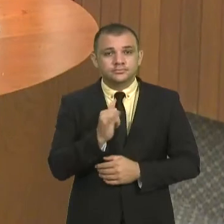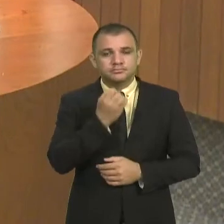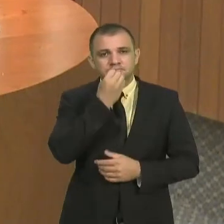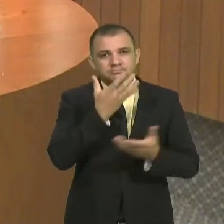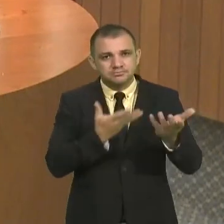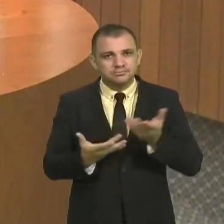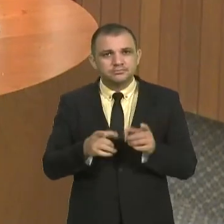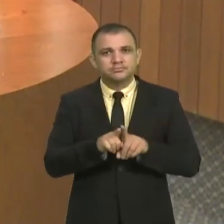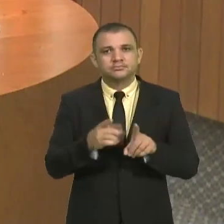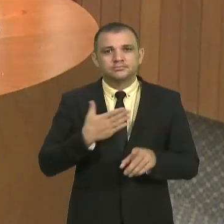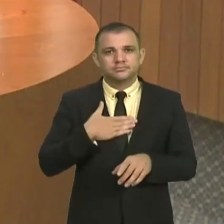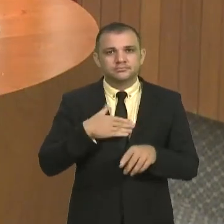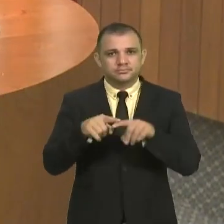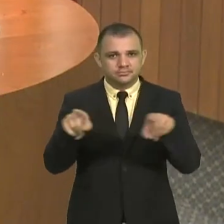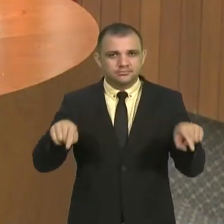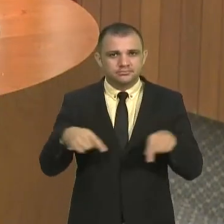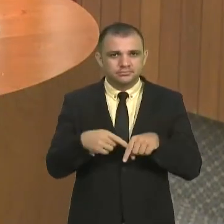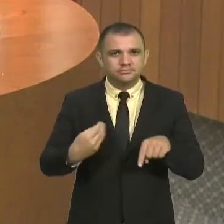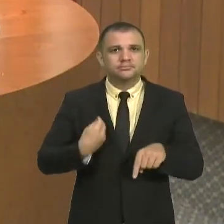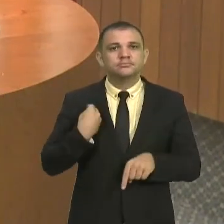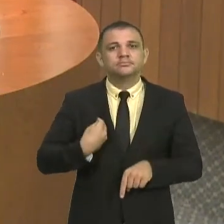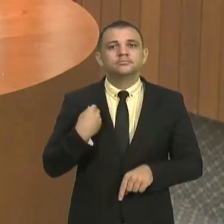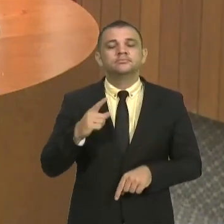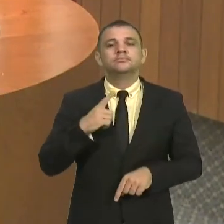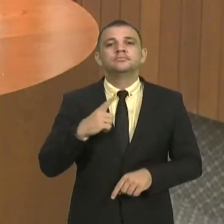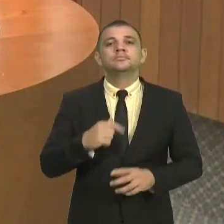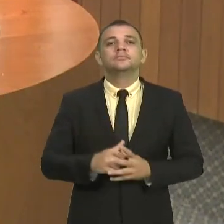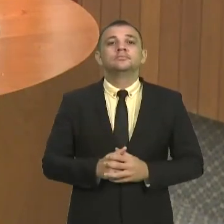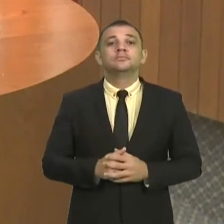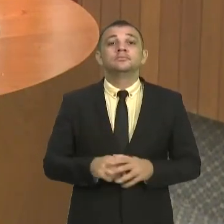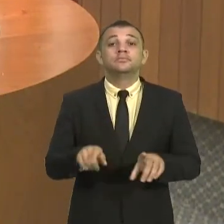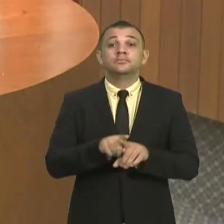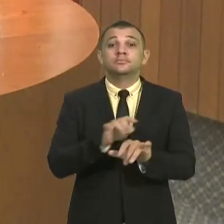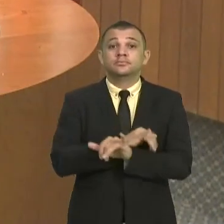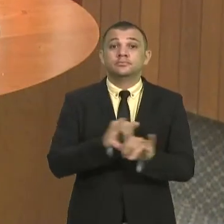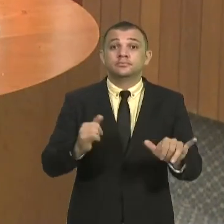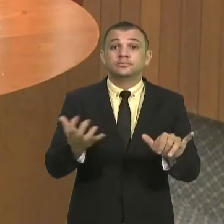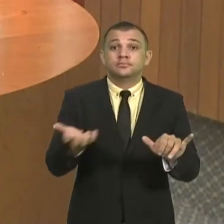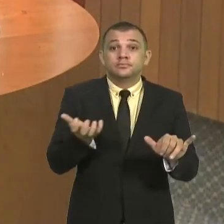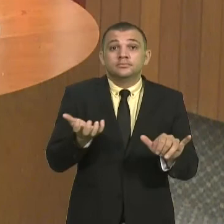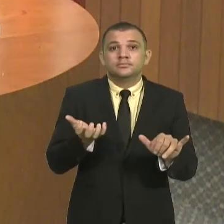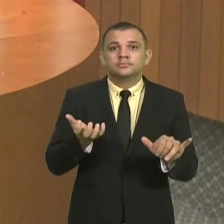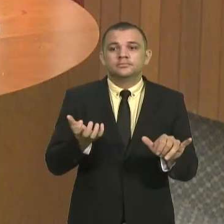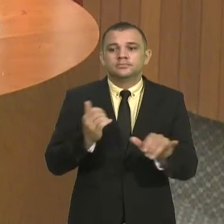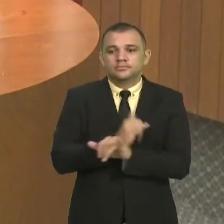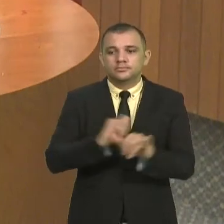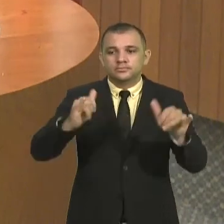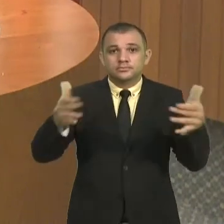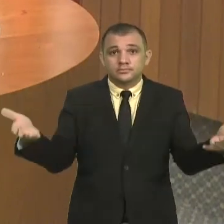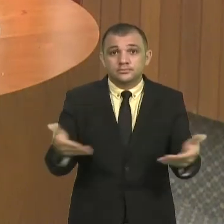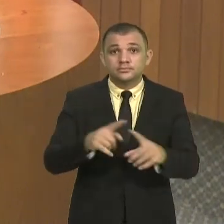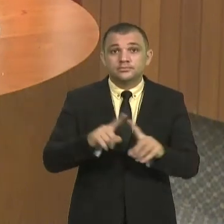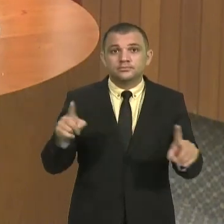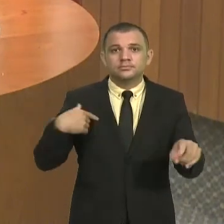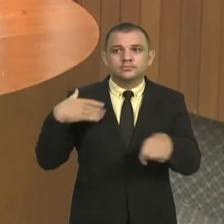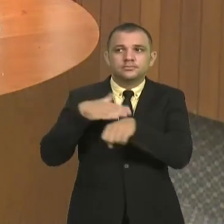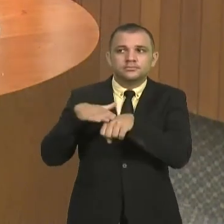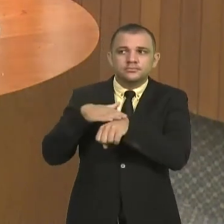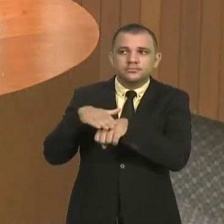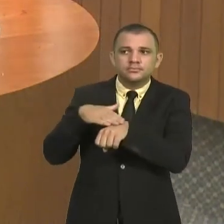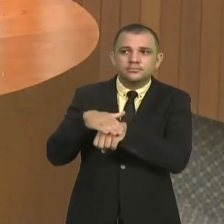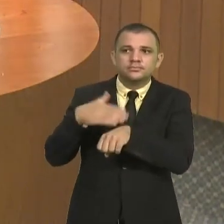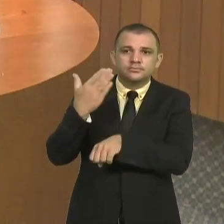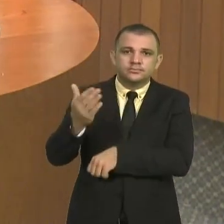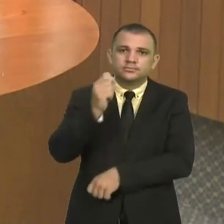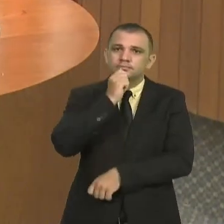senhor presidente, que eu ia fazer aqui hoje um anúncio político, mas eu ainda não conversei com Vossa Excelência e não conversei ainda com o